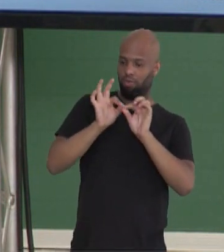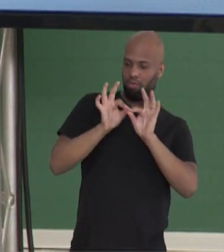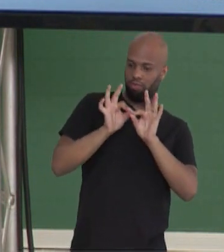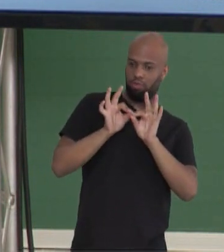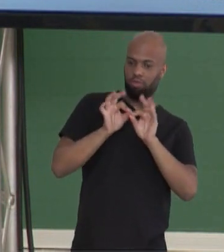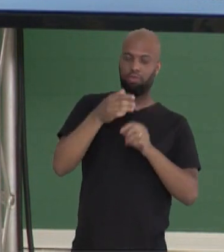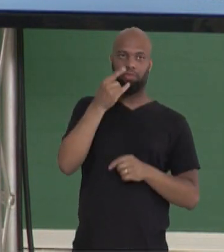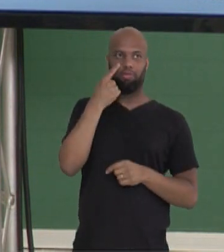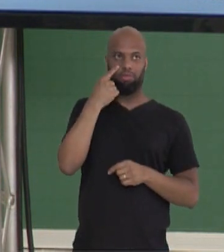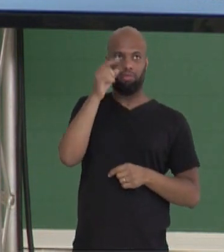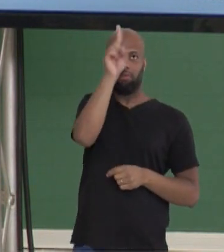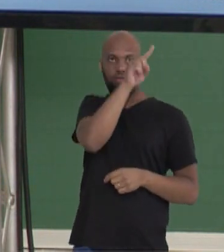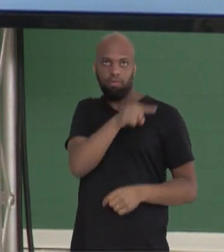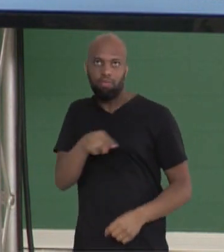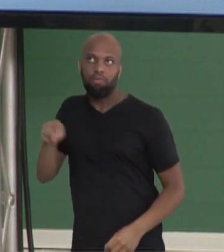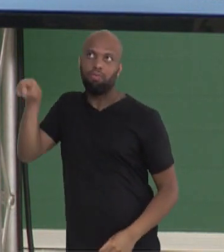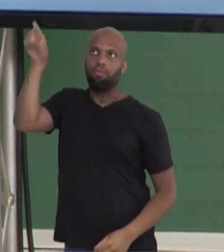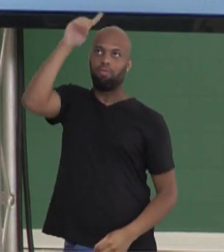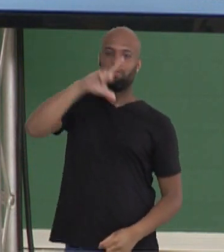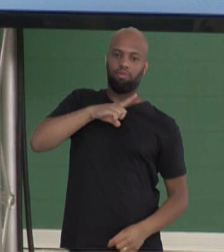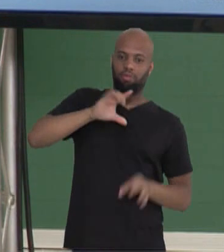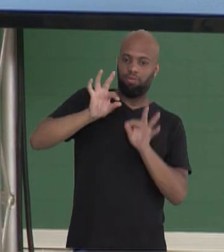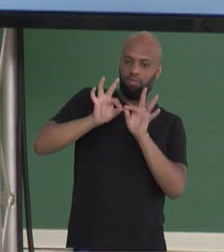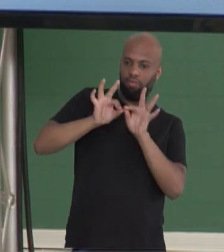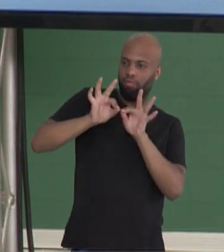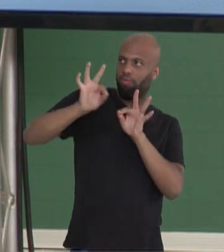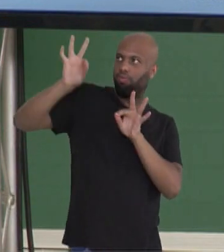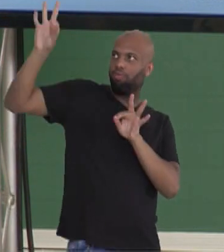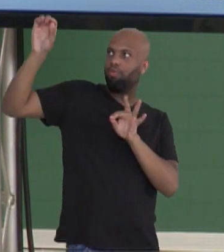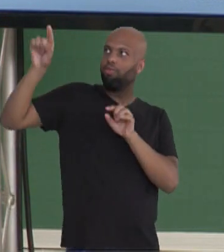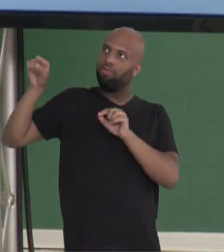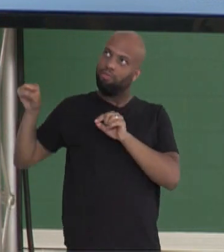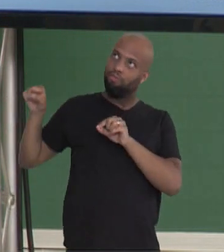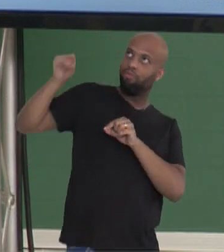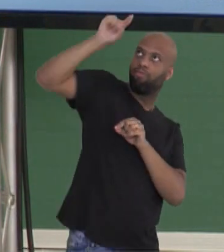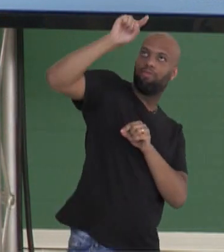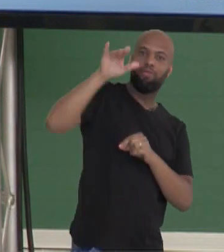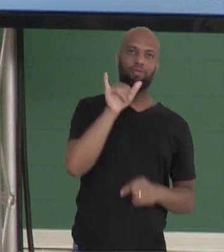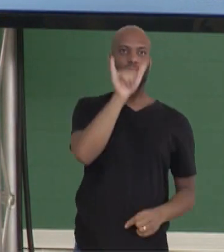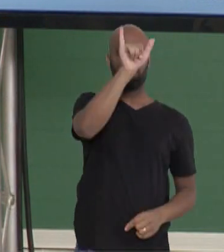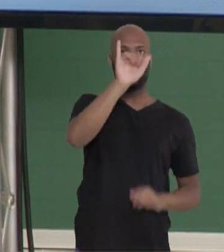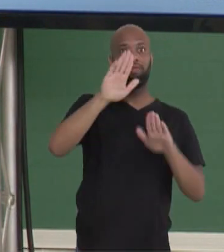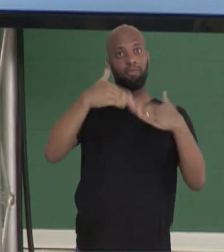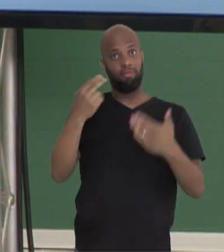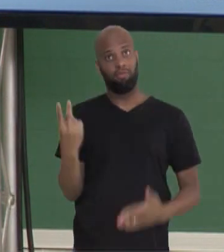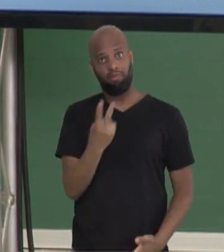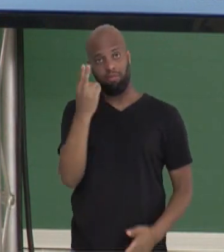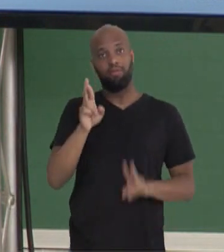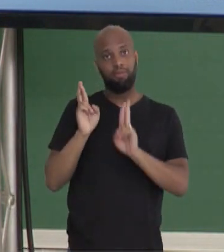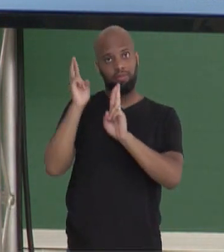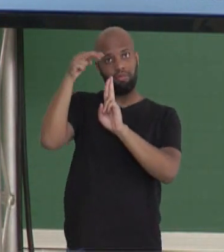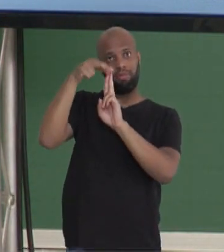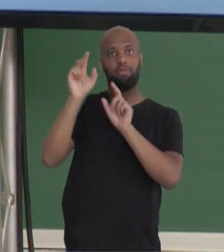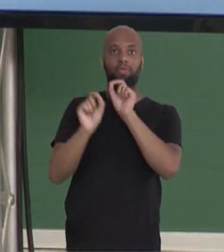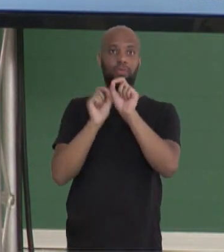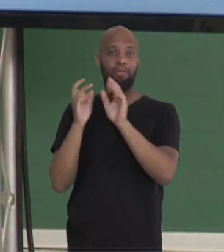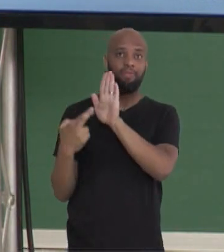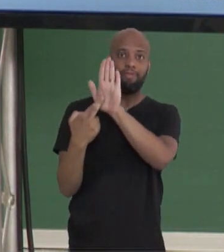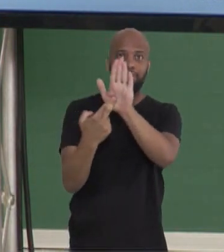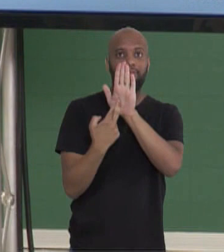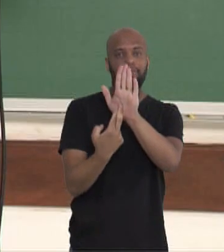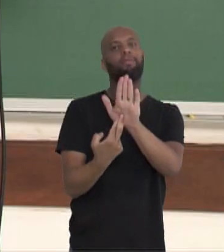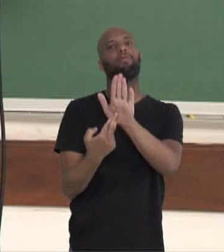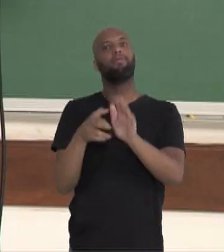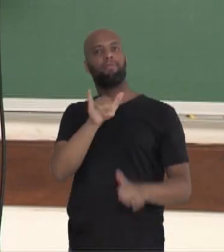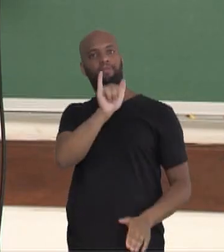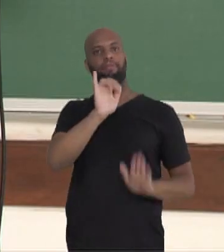Então, esse valor representa o valor do seno de 30, tá certo? Dentro da reta do eixo y. E